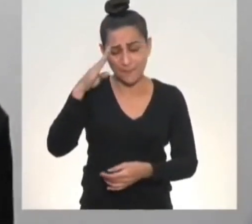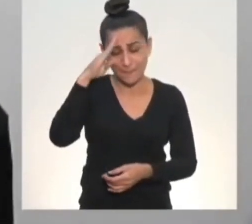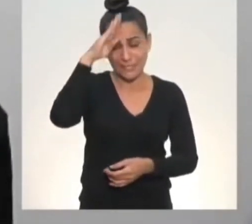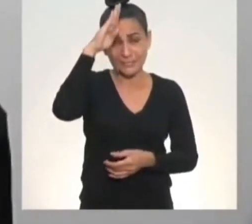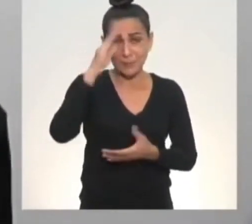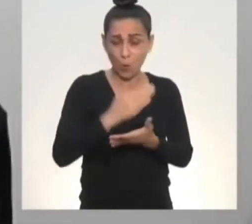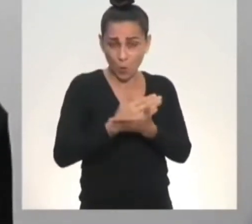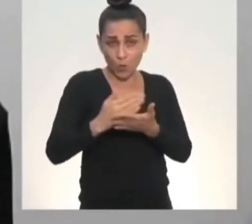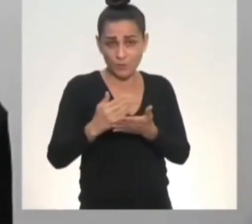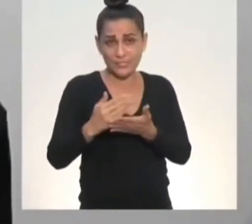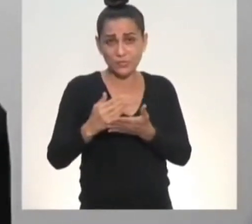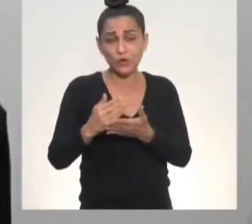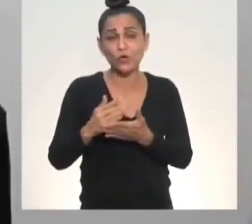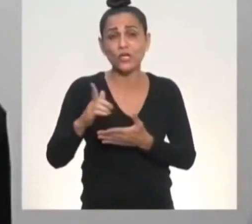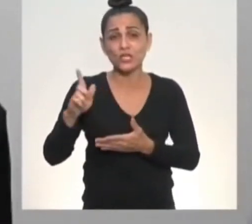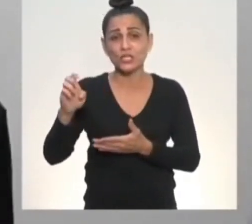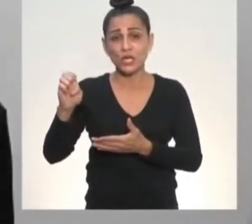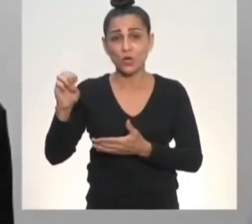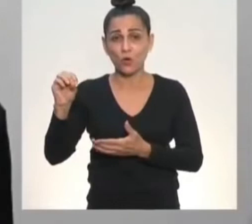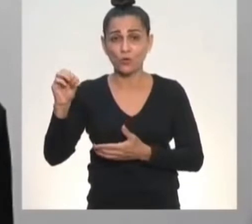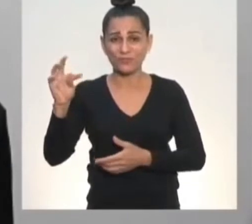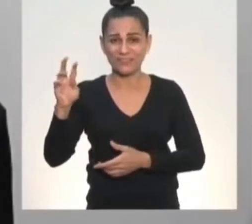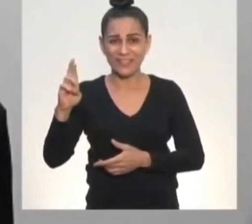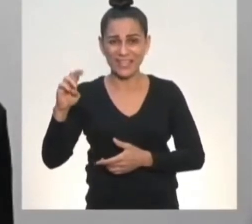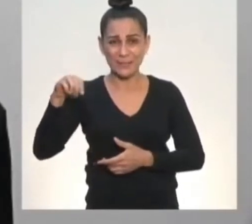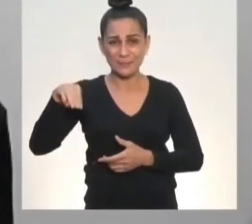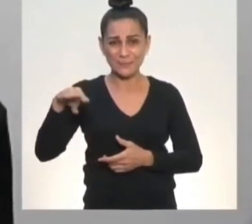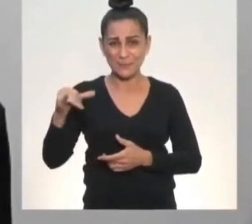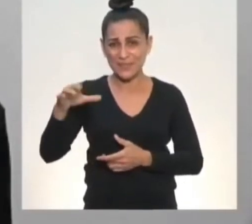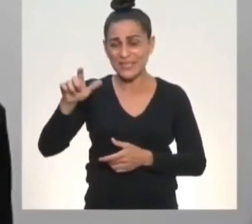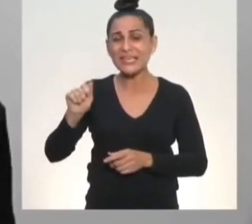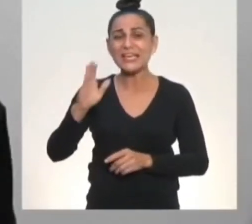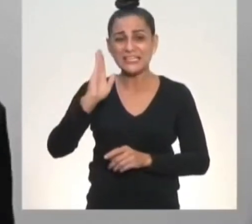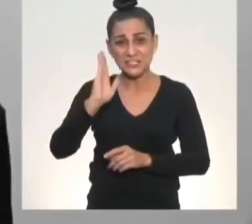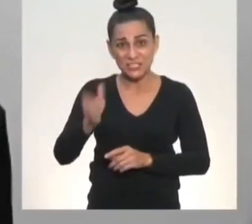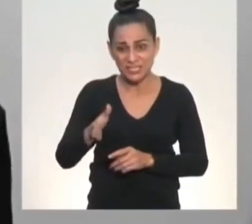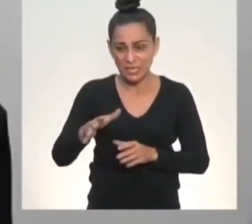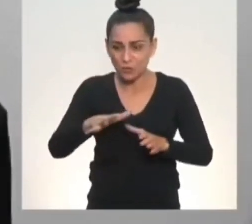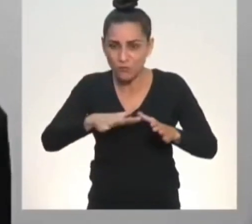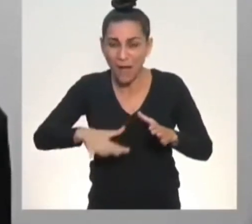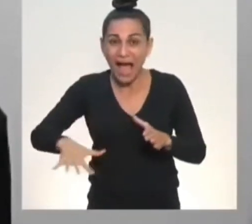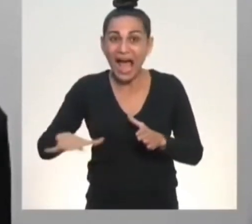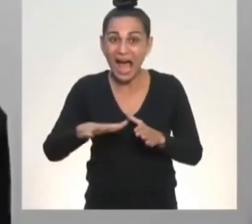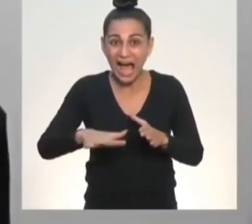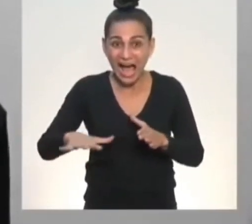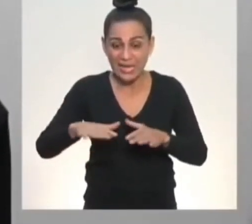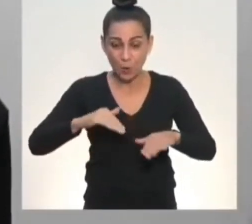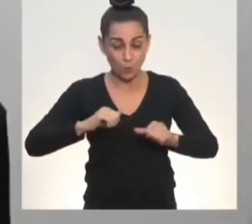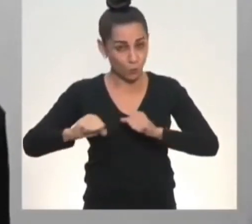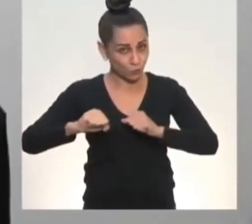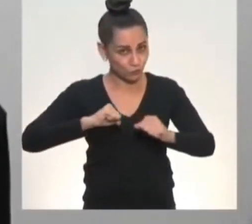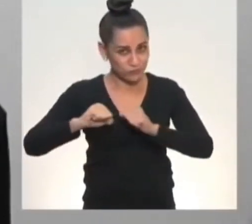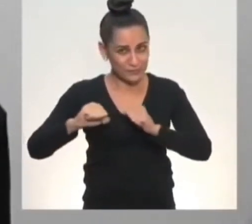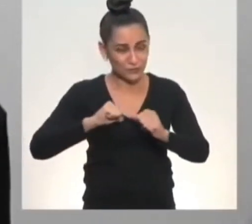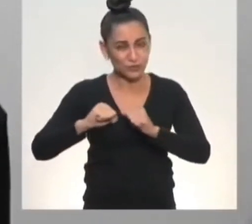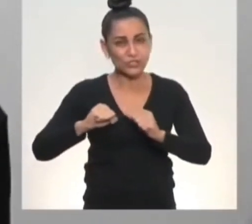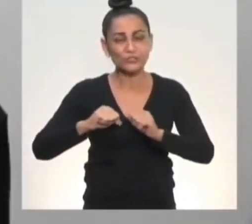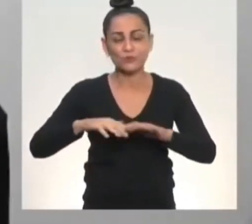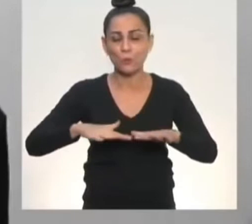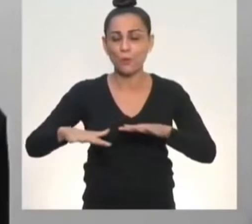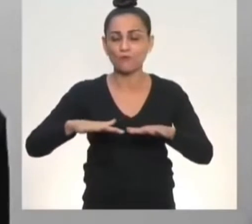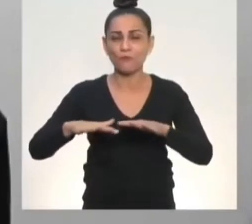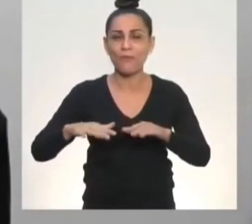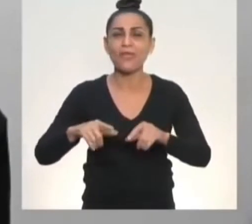de geotermia mundial, até porque está ali numa zona muito, muito ativa. Então, existem